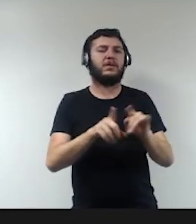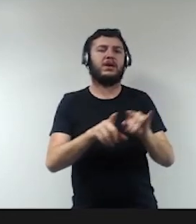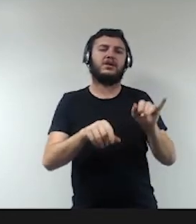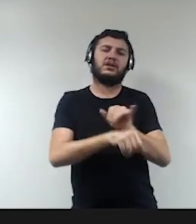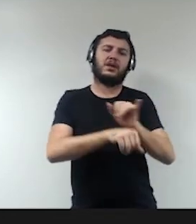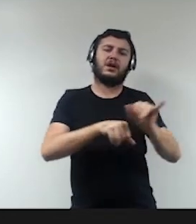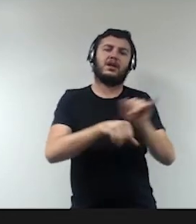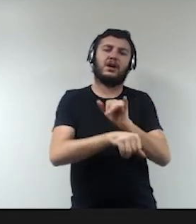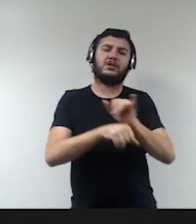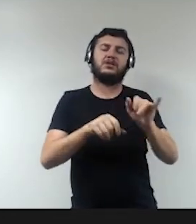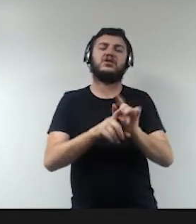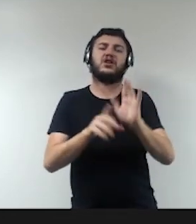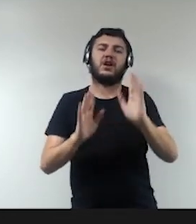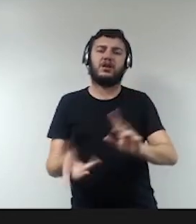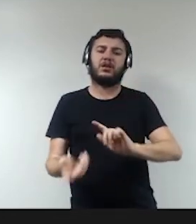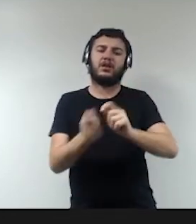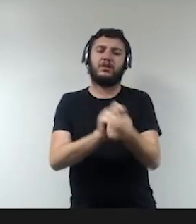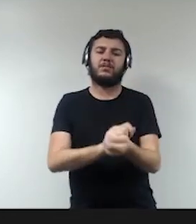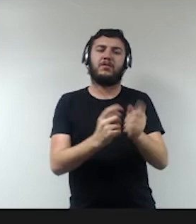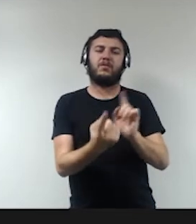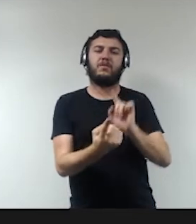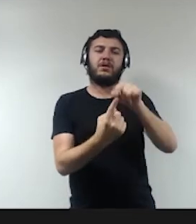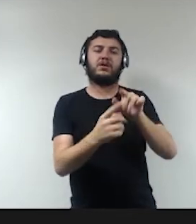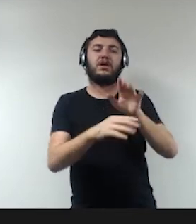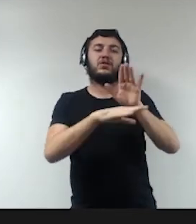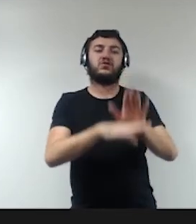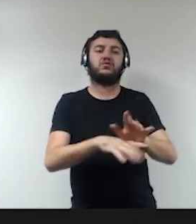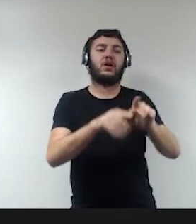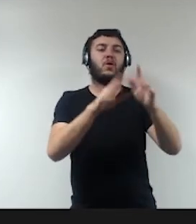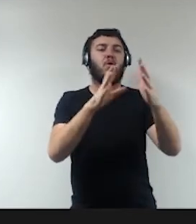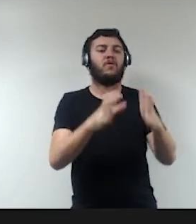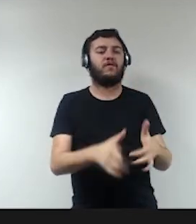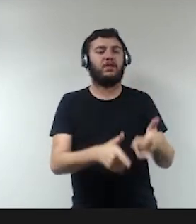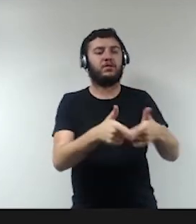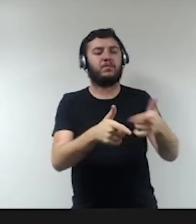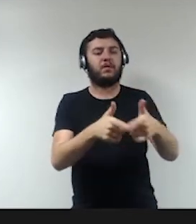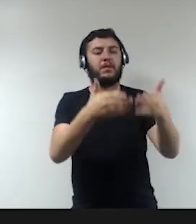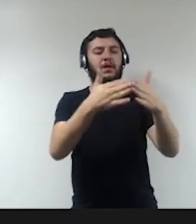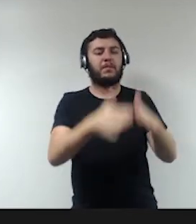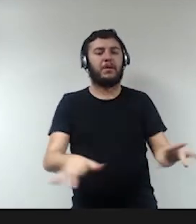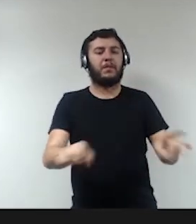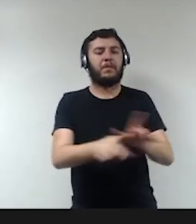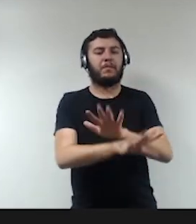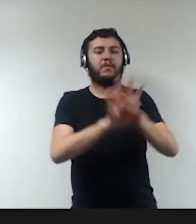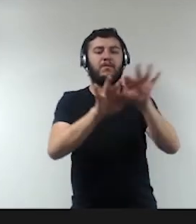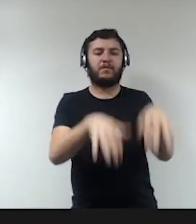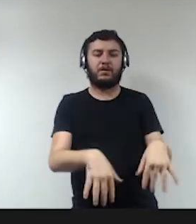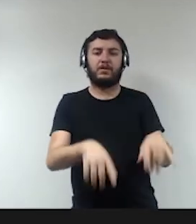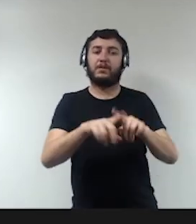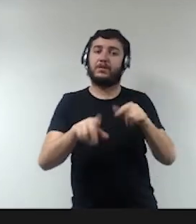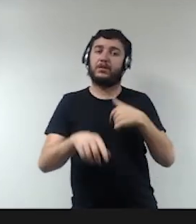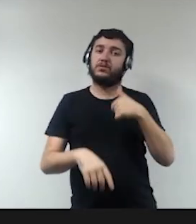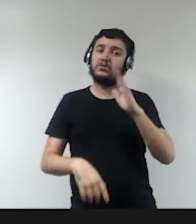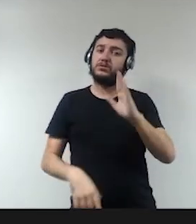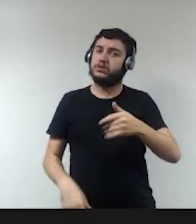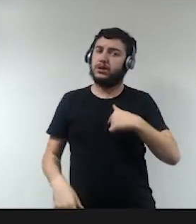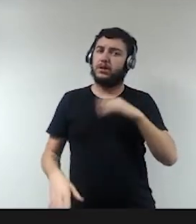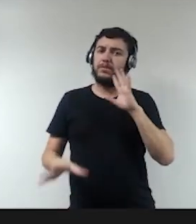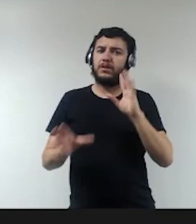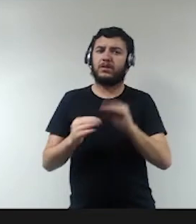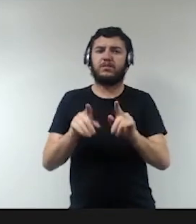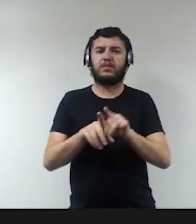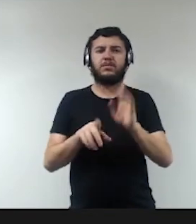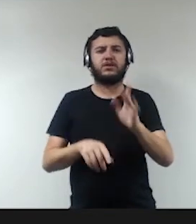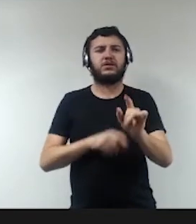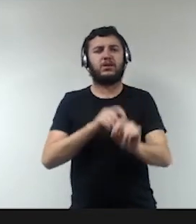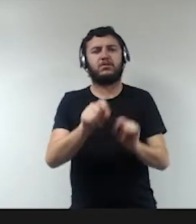solução de conflito. Mas também vejo, por exemplo, a utilização, a possibilidade de utilização do